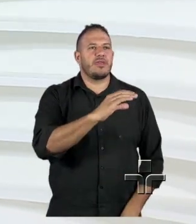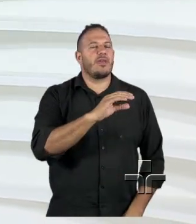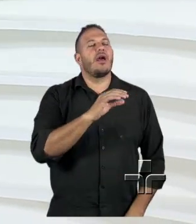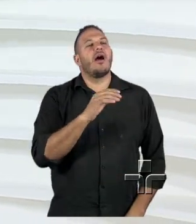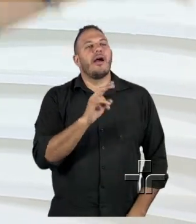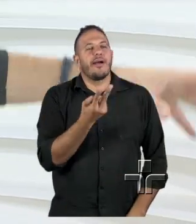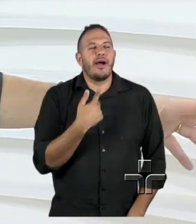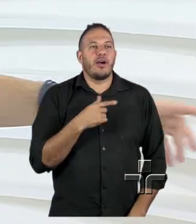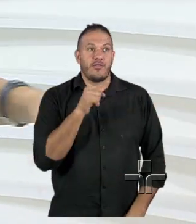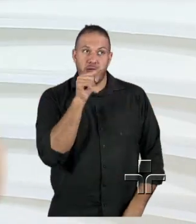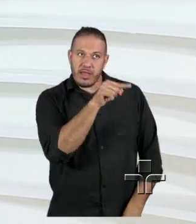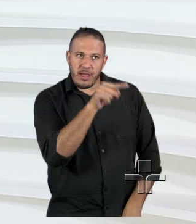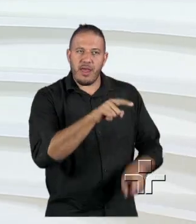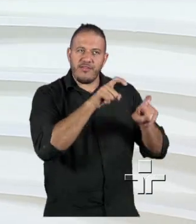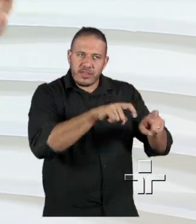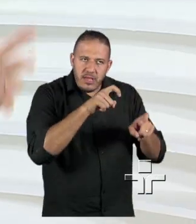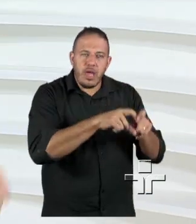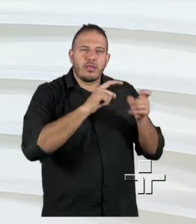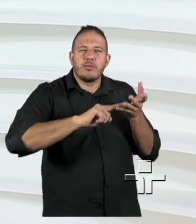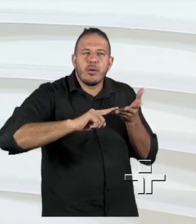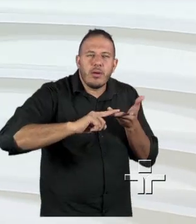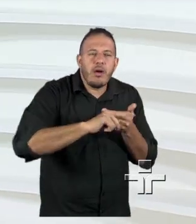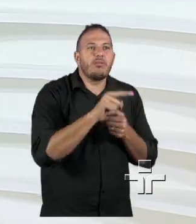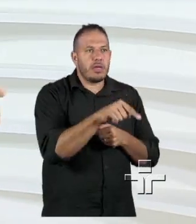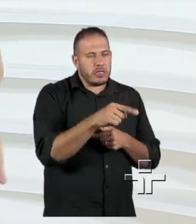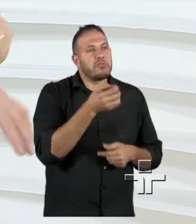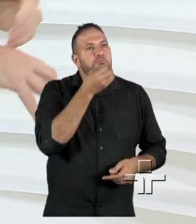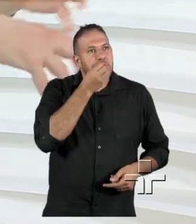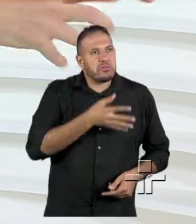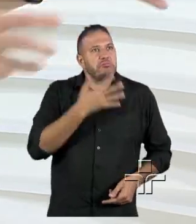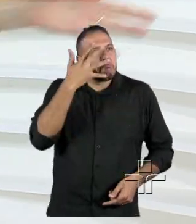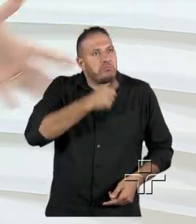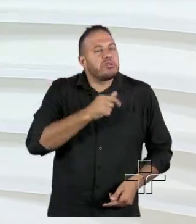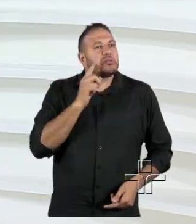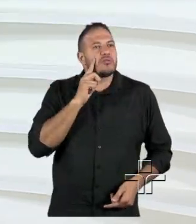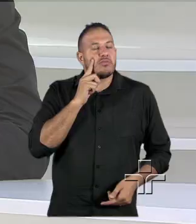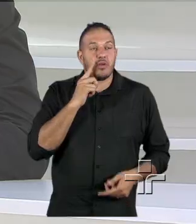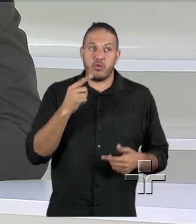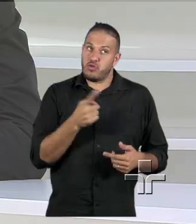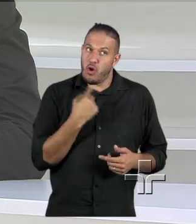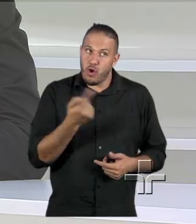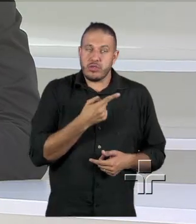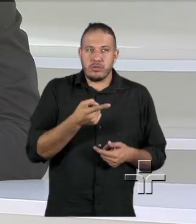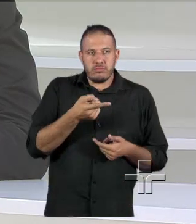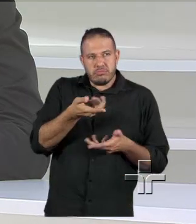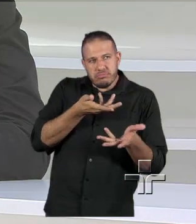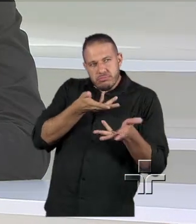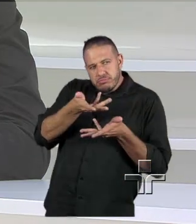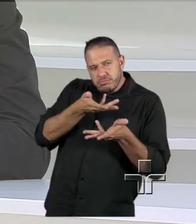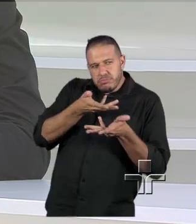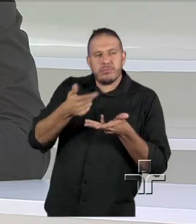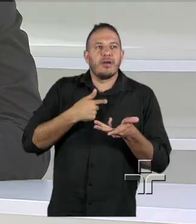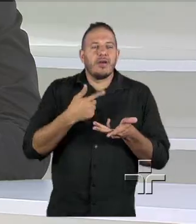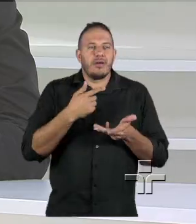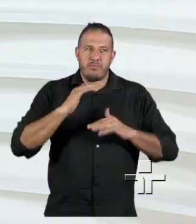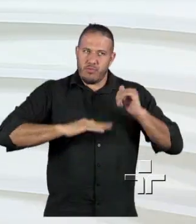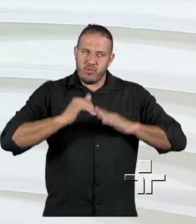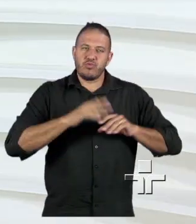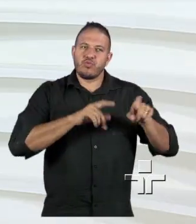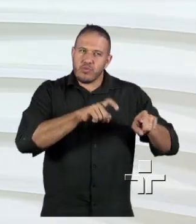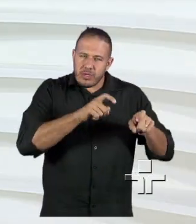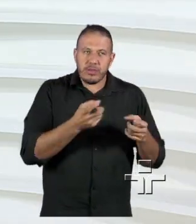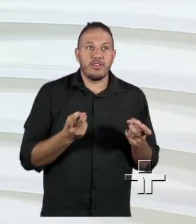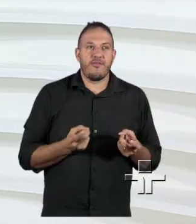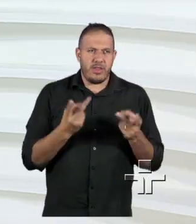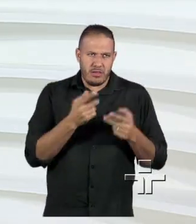fazenda, daquela variedade, e ele tem feito muito bonito, por enquanto, no nosso network, né? Porque eu não estou, de fato, ainda vendendo para fora.